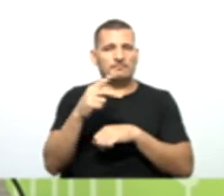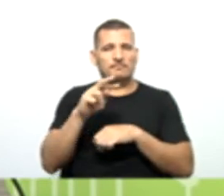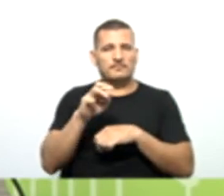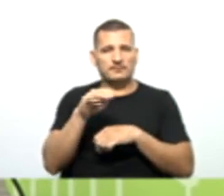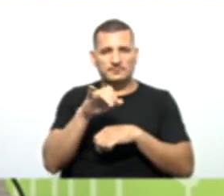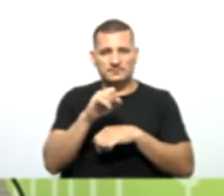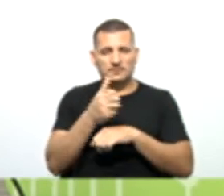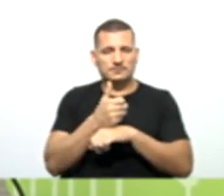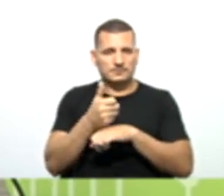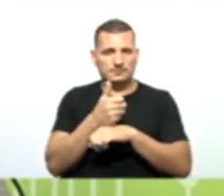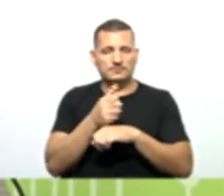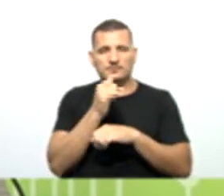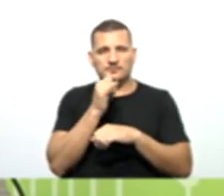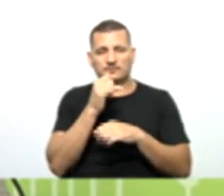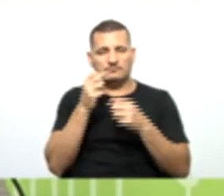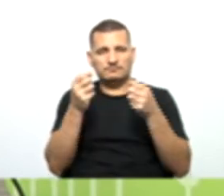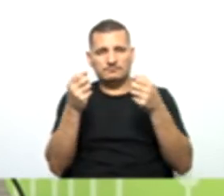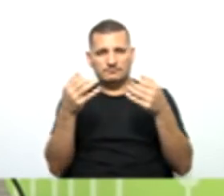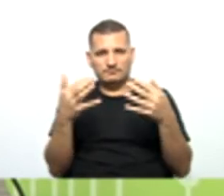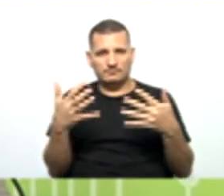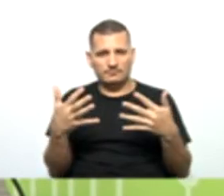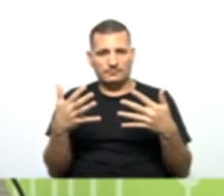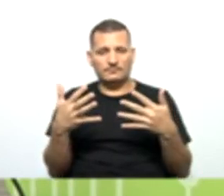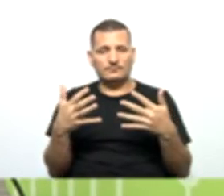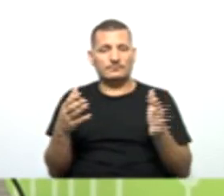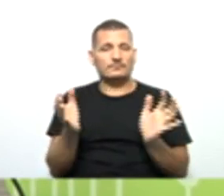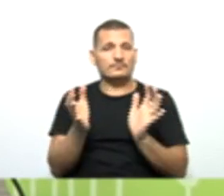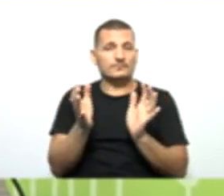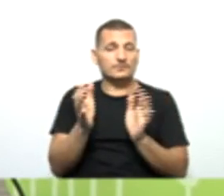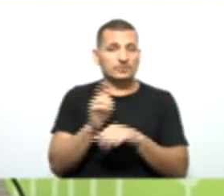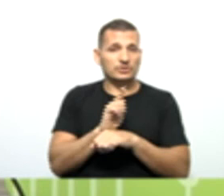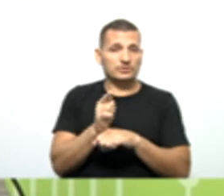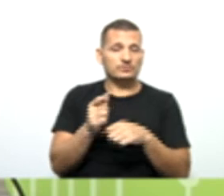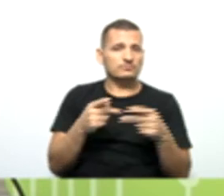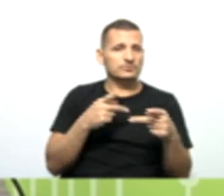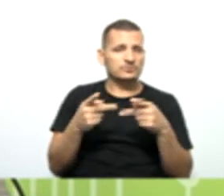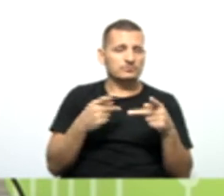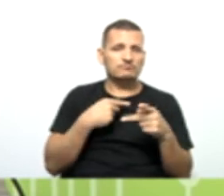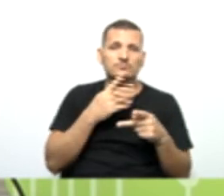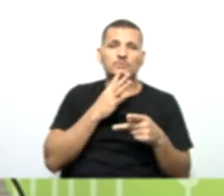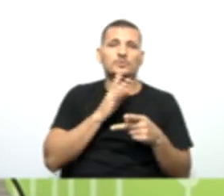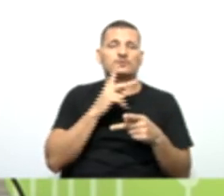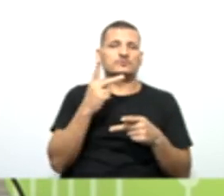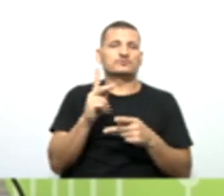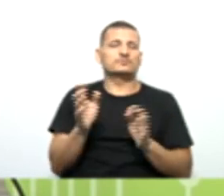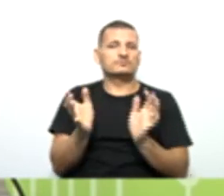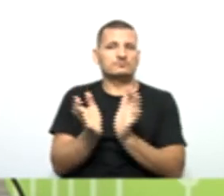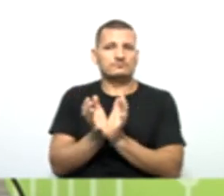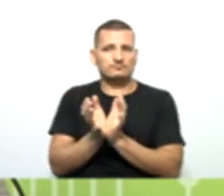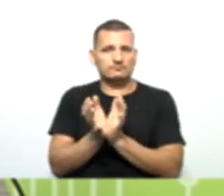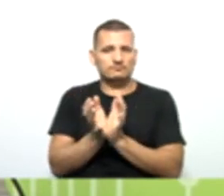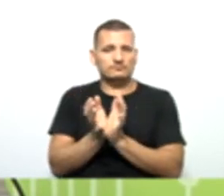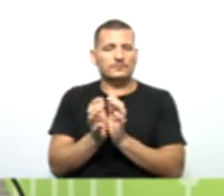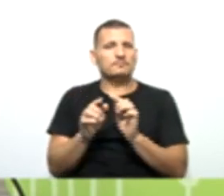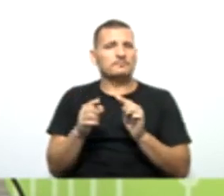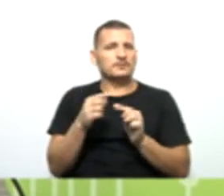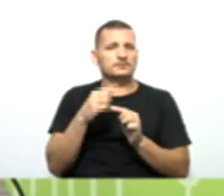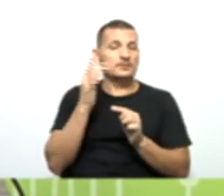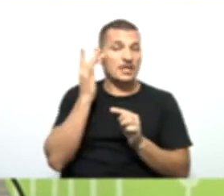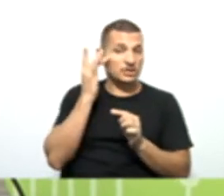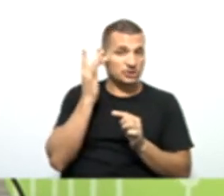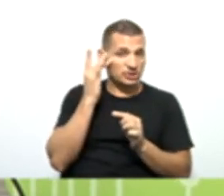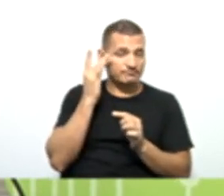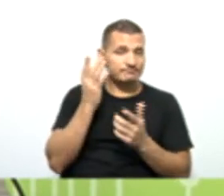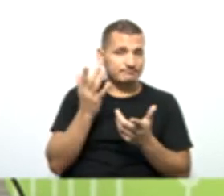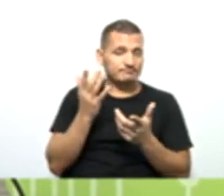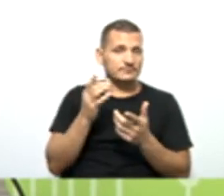nesse caso, nesse exemplo que eu dei, que é a equipe, o gerente de projeto não conhecia a equipe que ele tinha, mas ele achava que tinha,